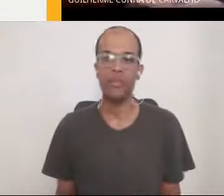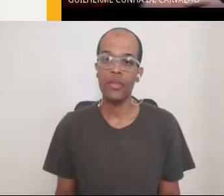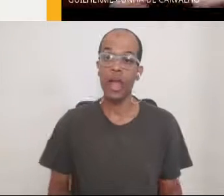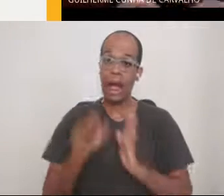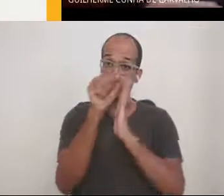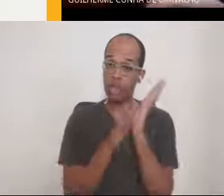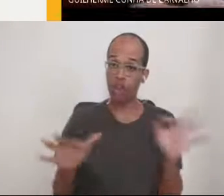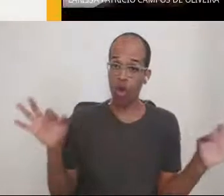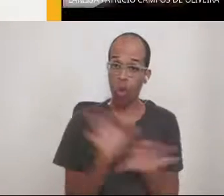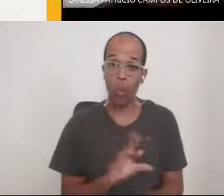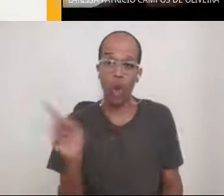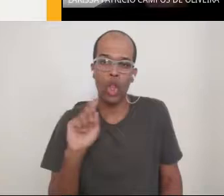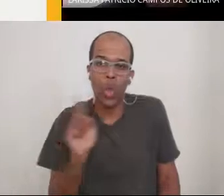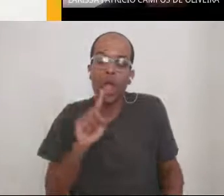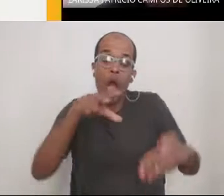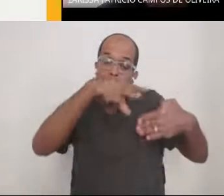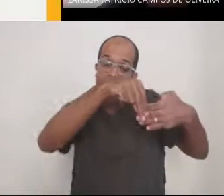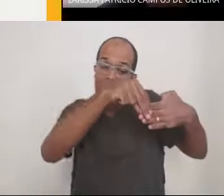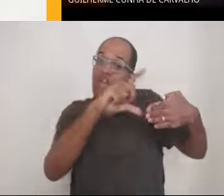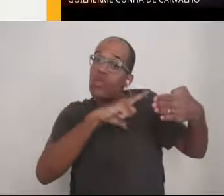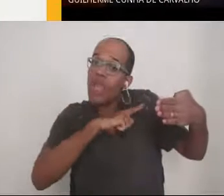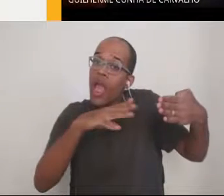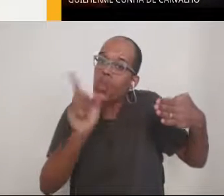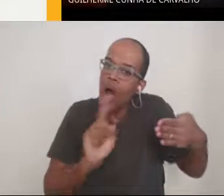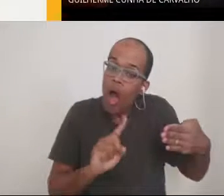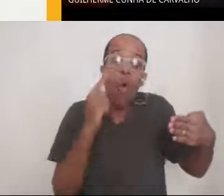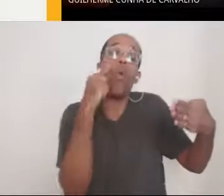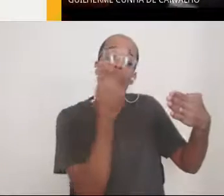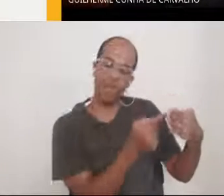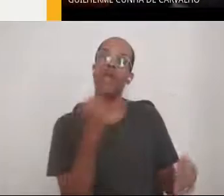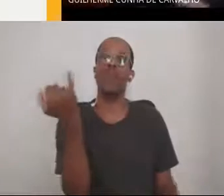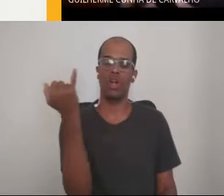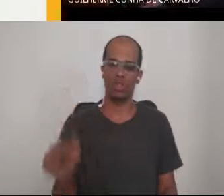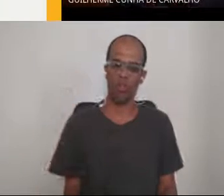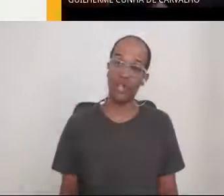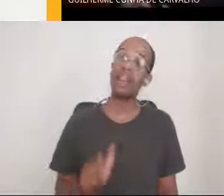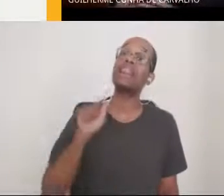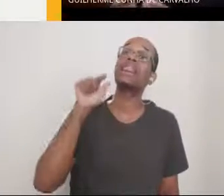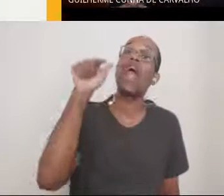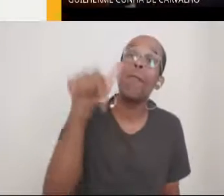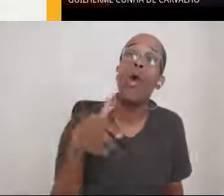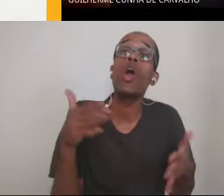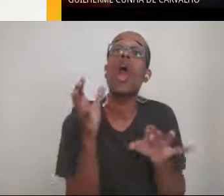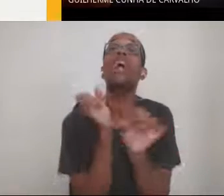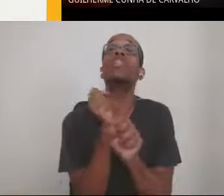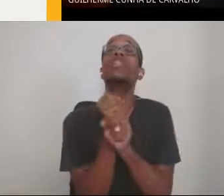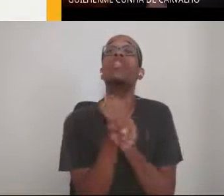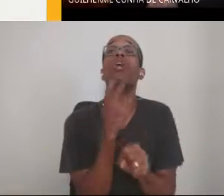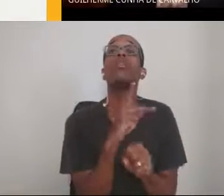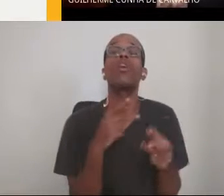está concluída, se está Está com enviada, anexo. se está com anexo, e depois, qual nota o professor